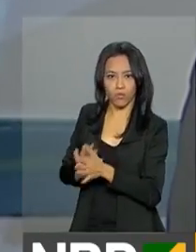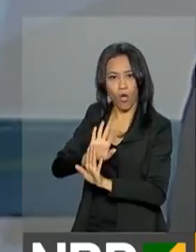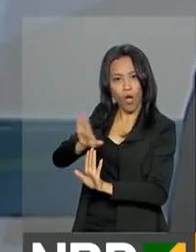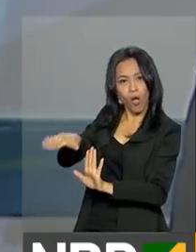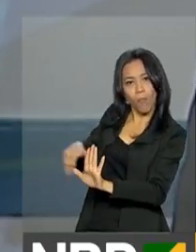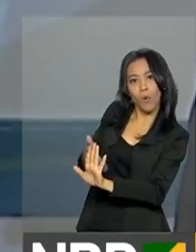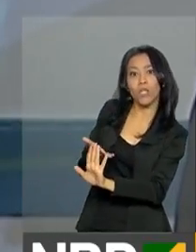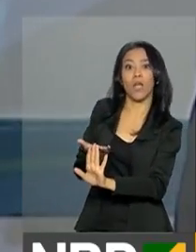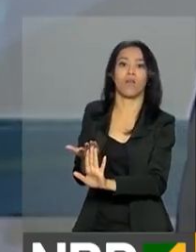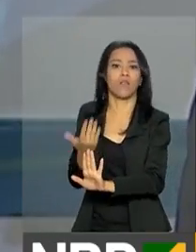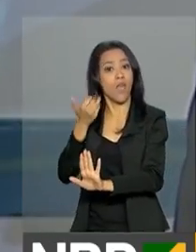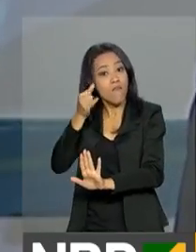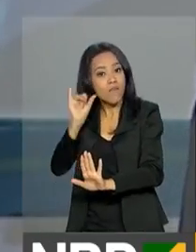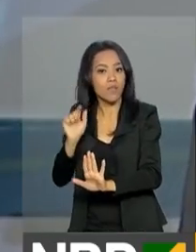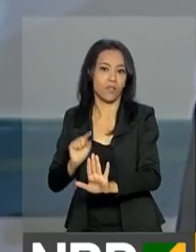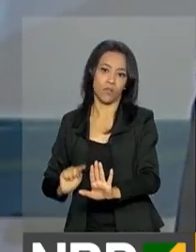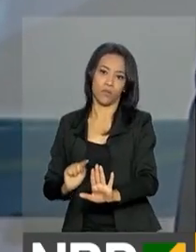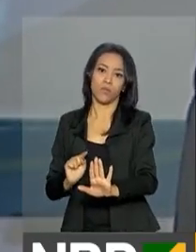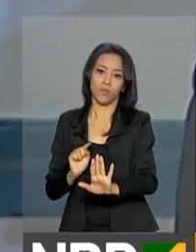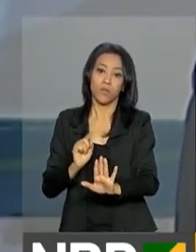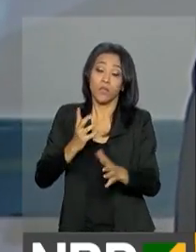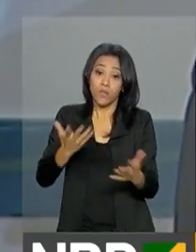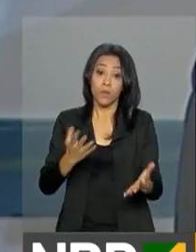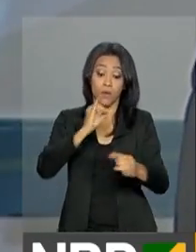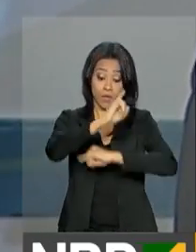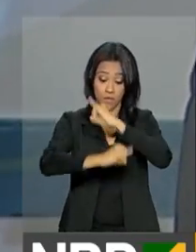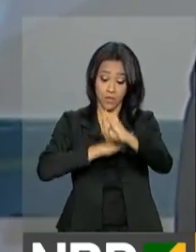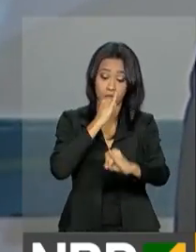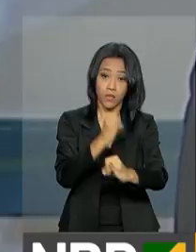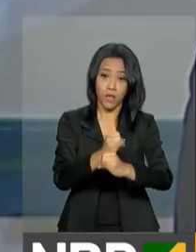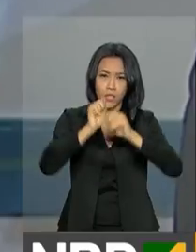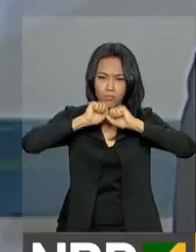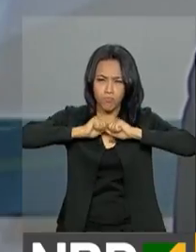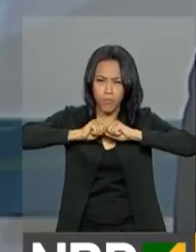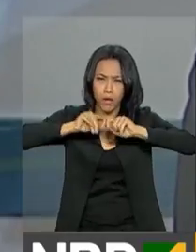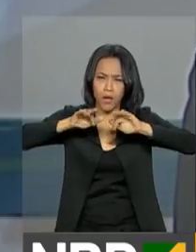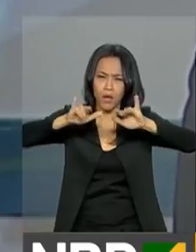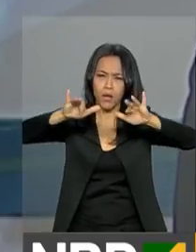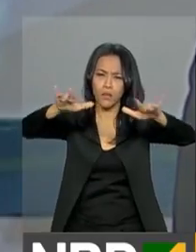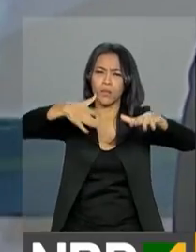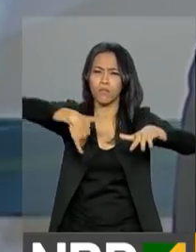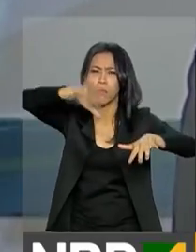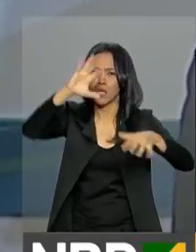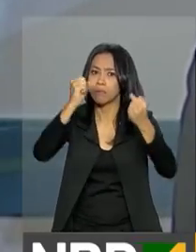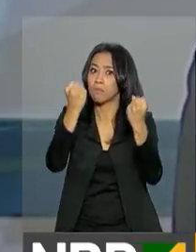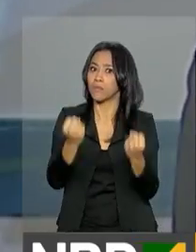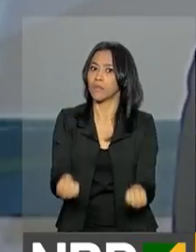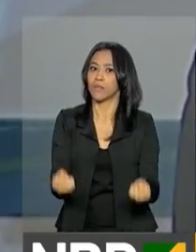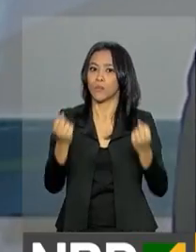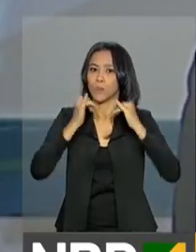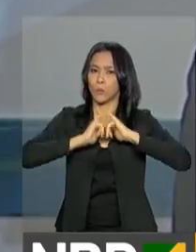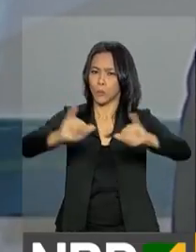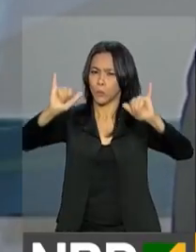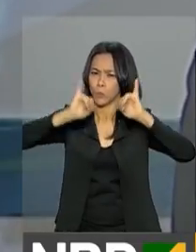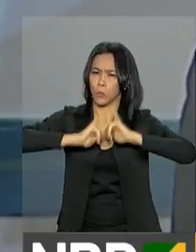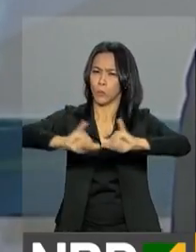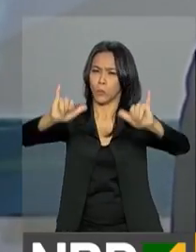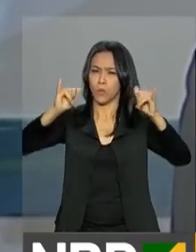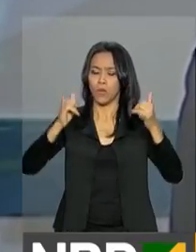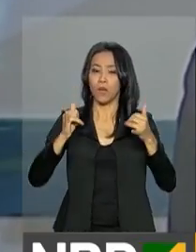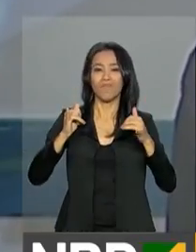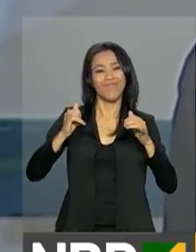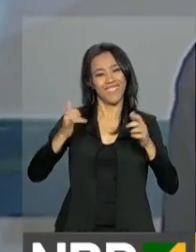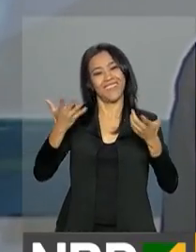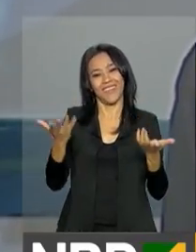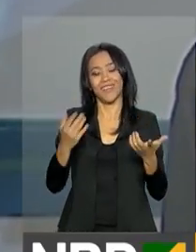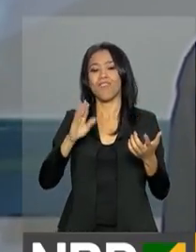da imprensa, portanto, ganha cada vez mais peso diante do desafio das notícias